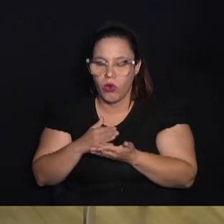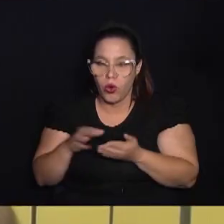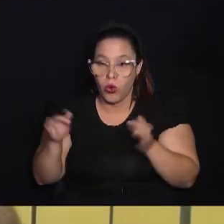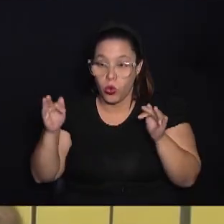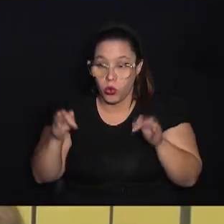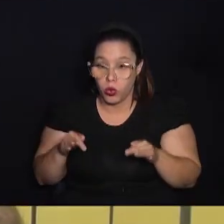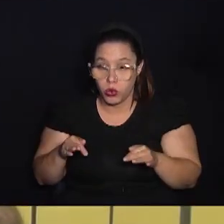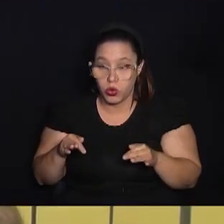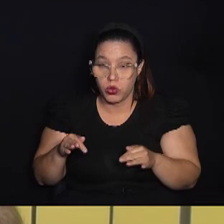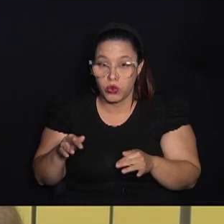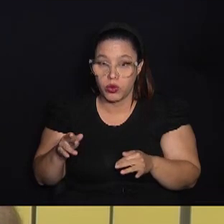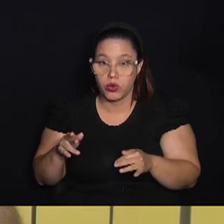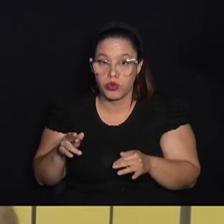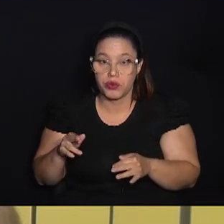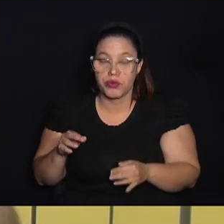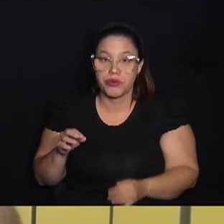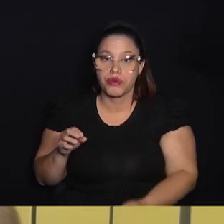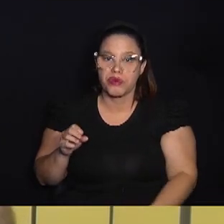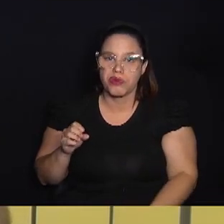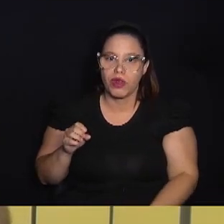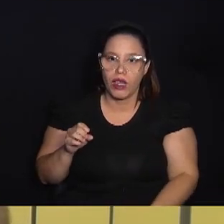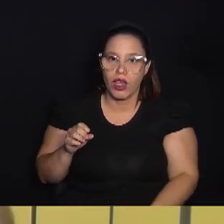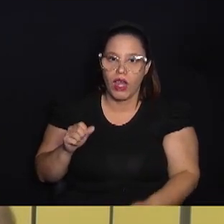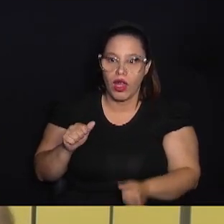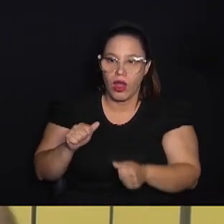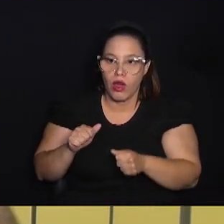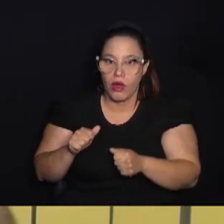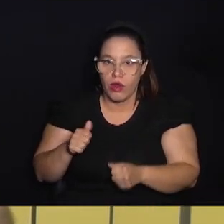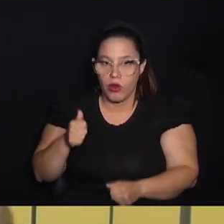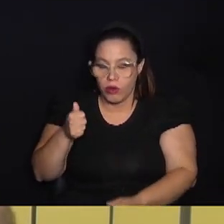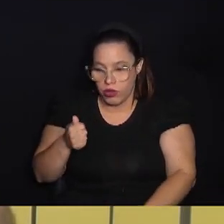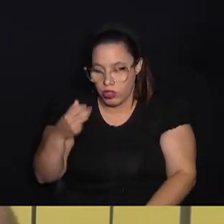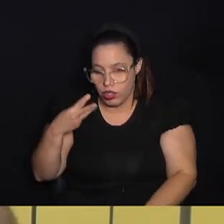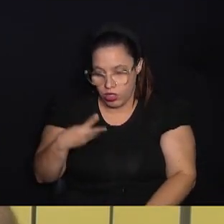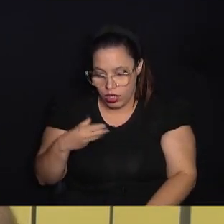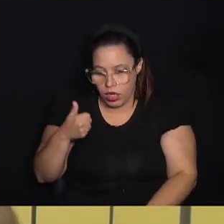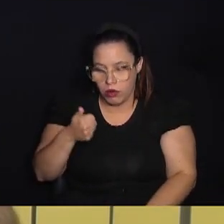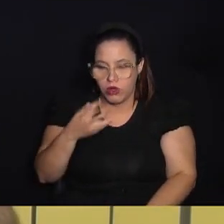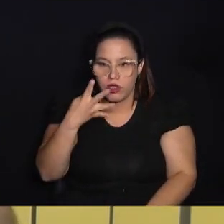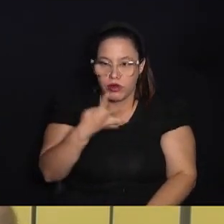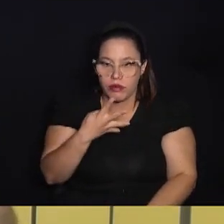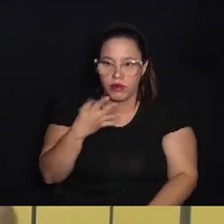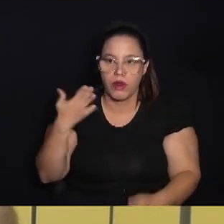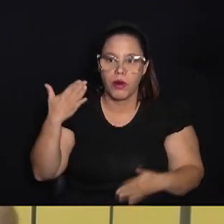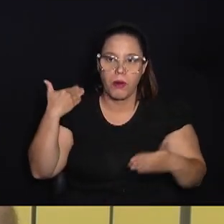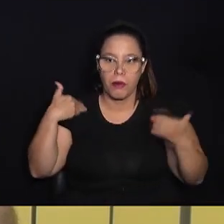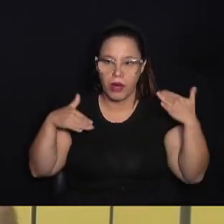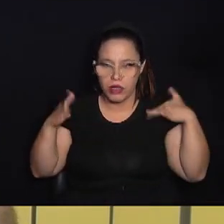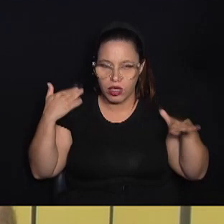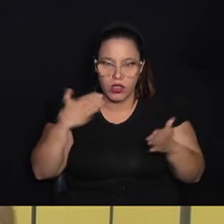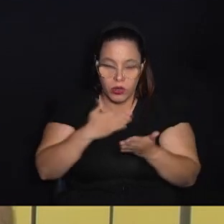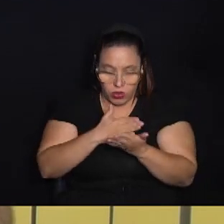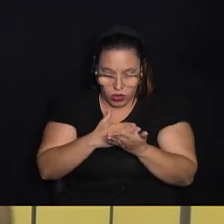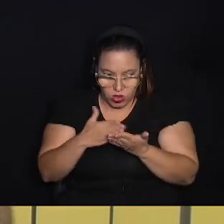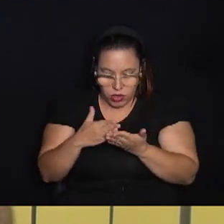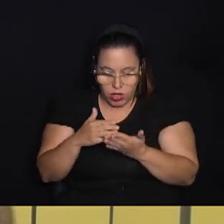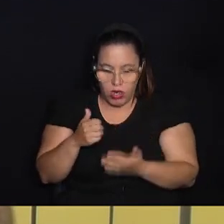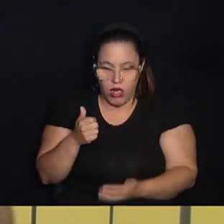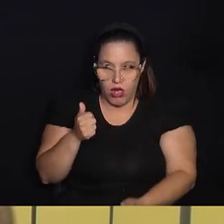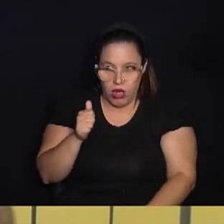gente porque ele foi exatamente na virada do dia 13 pro dia 14 então foi um passeio que começou às